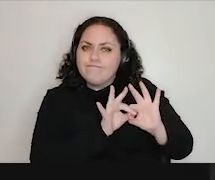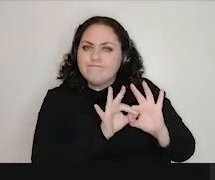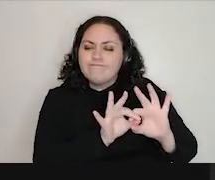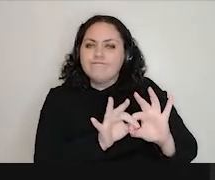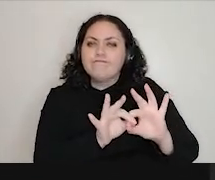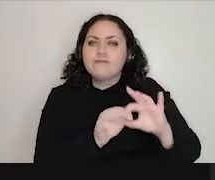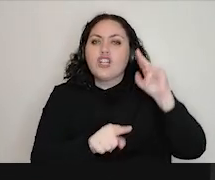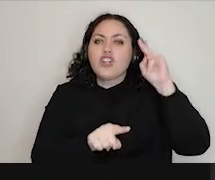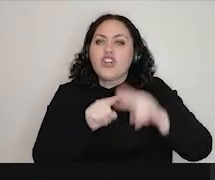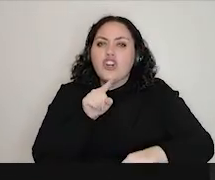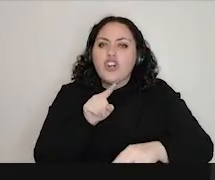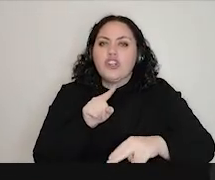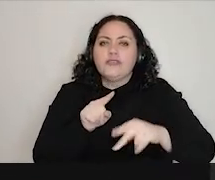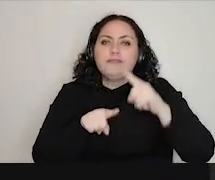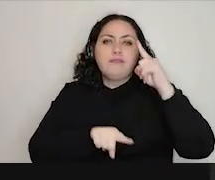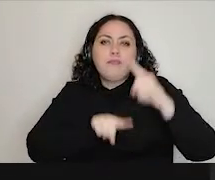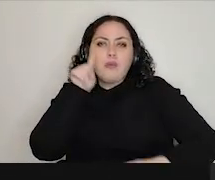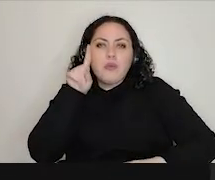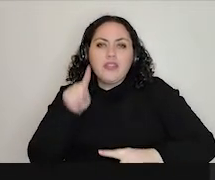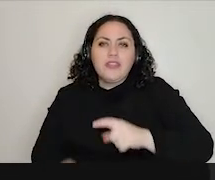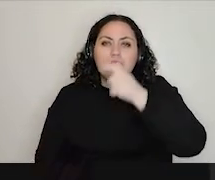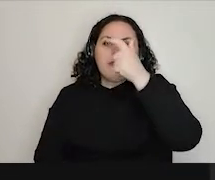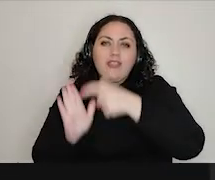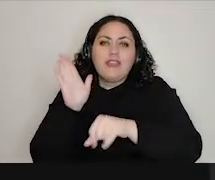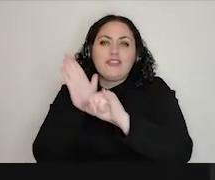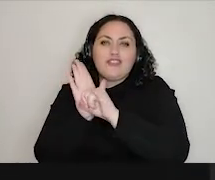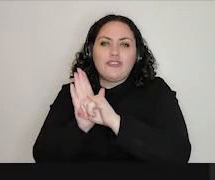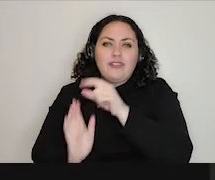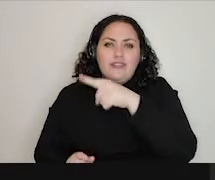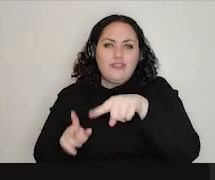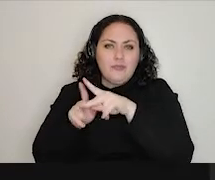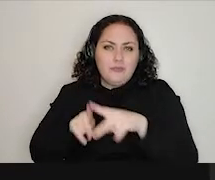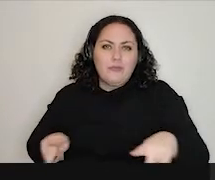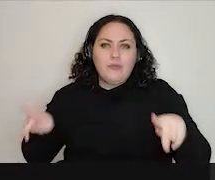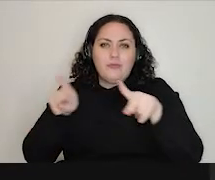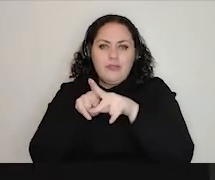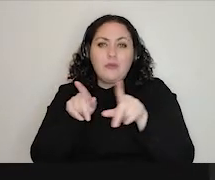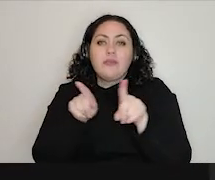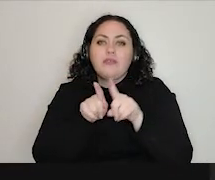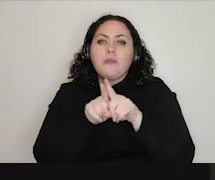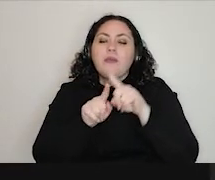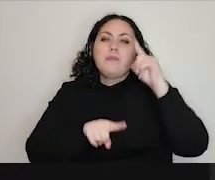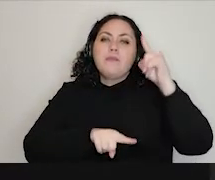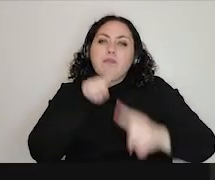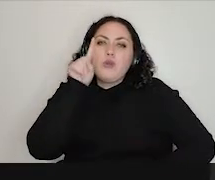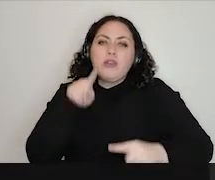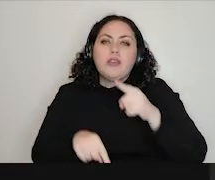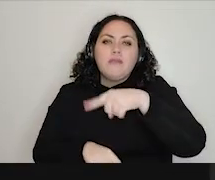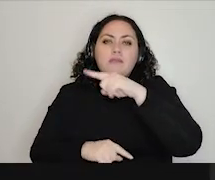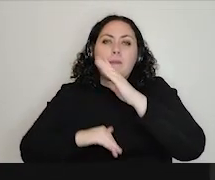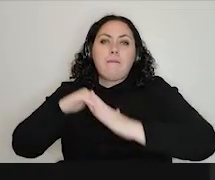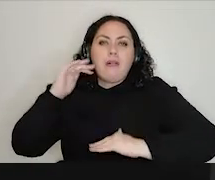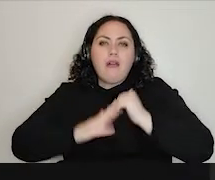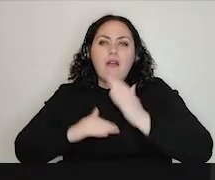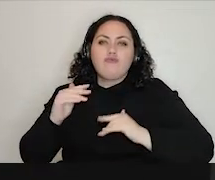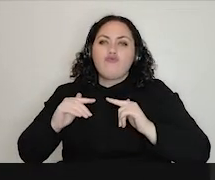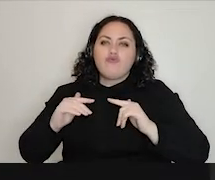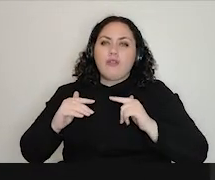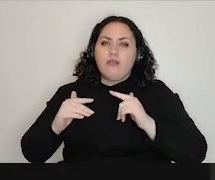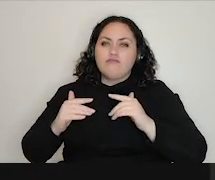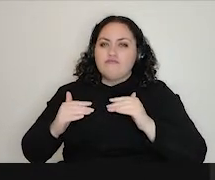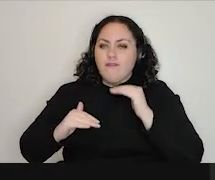um contexto histórico de violação da identidade dessa população, de violação do direito de